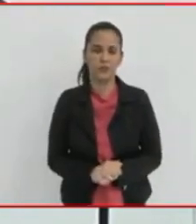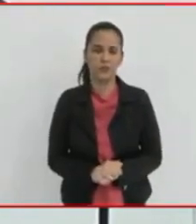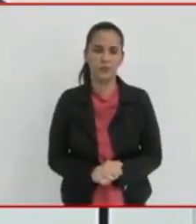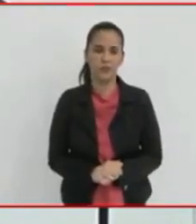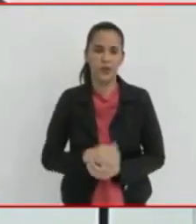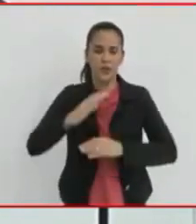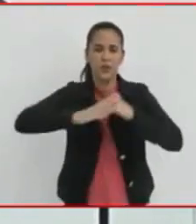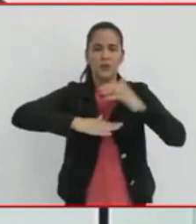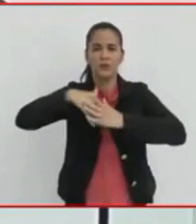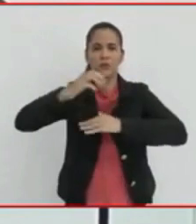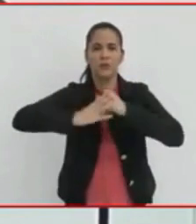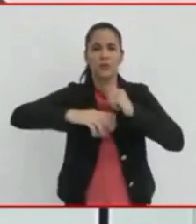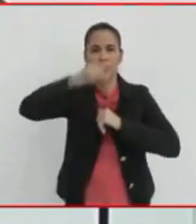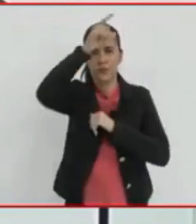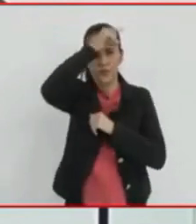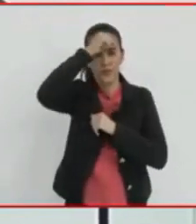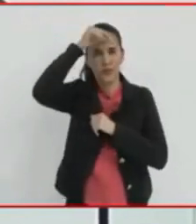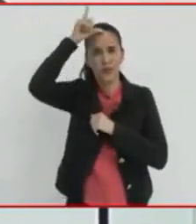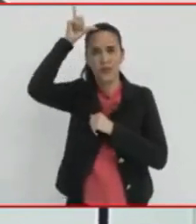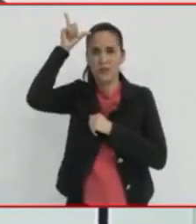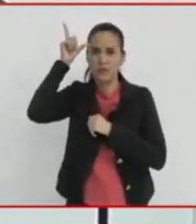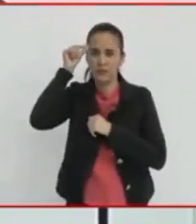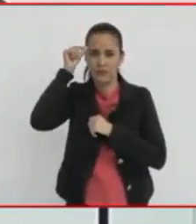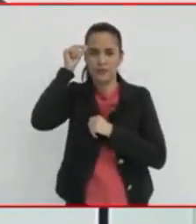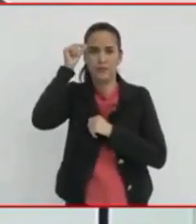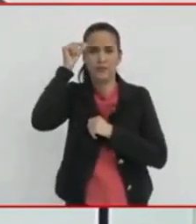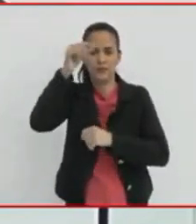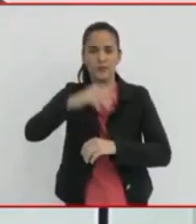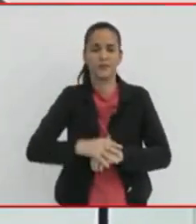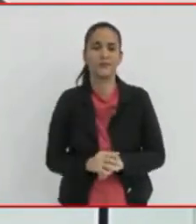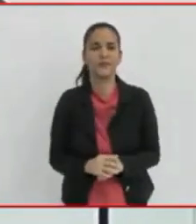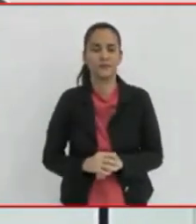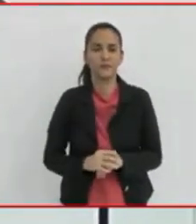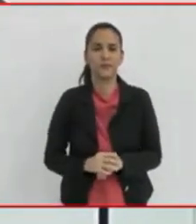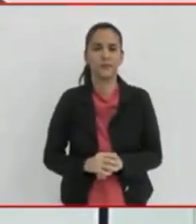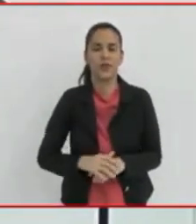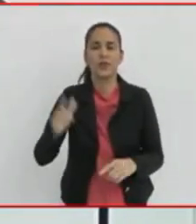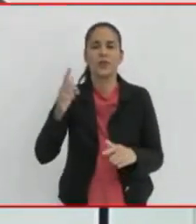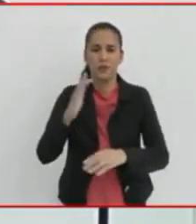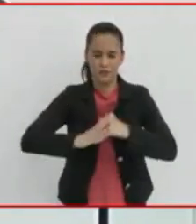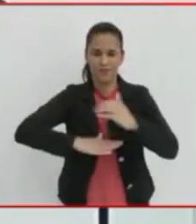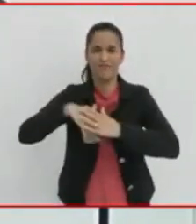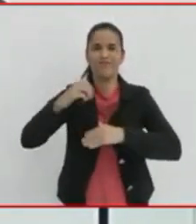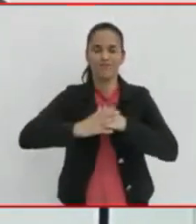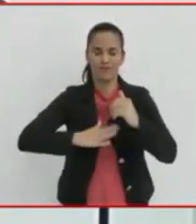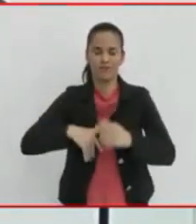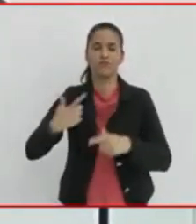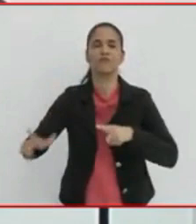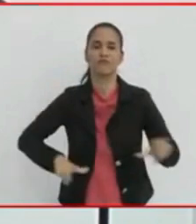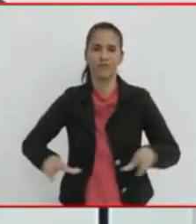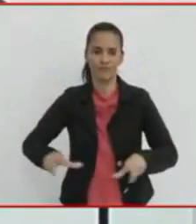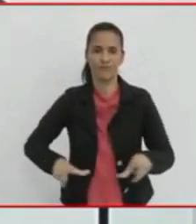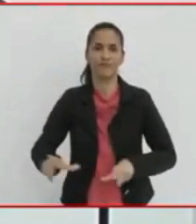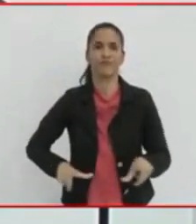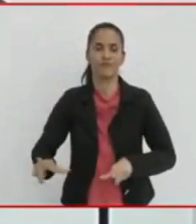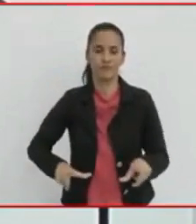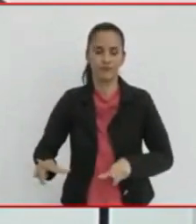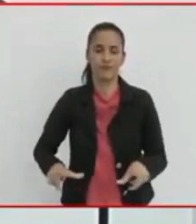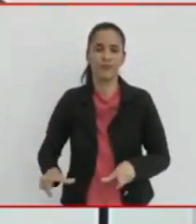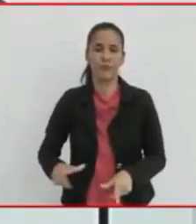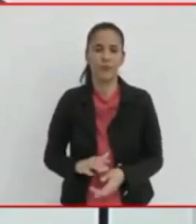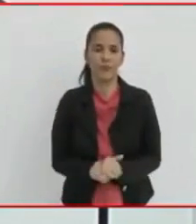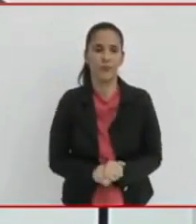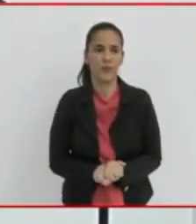uma classe que trabalhou lutou morreu ajudando sempre ao próximo